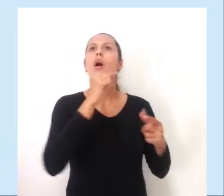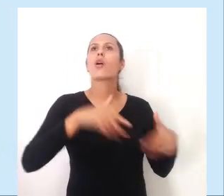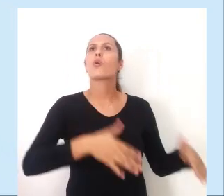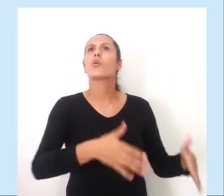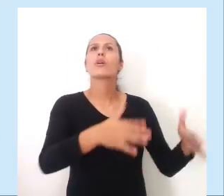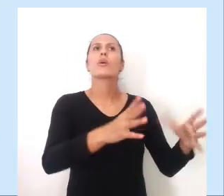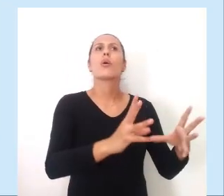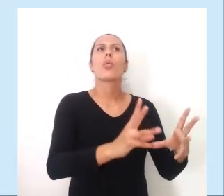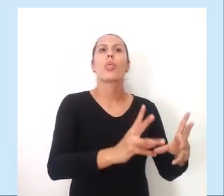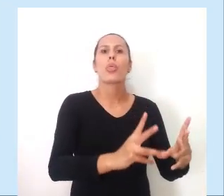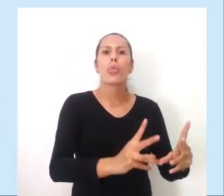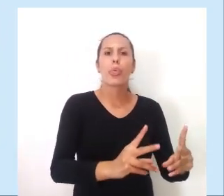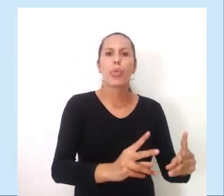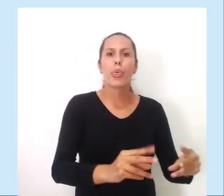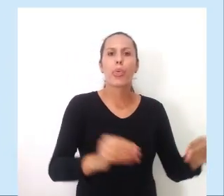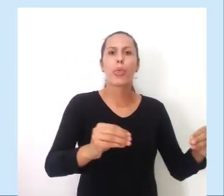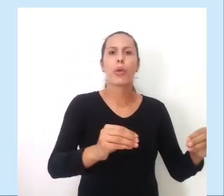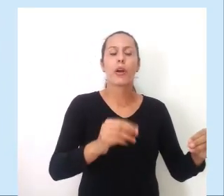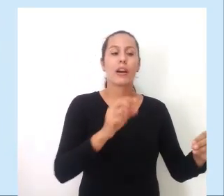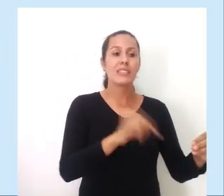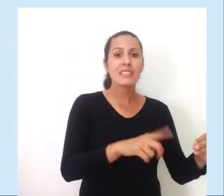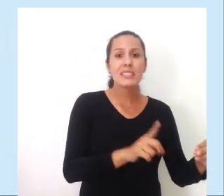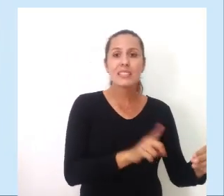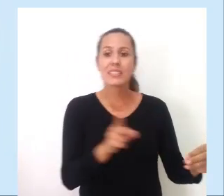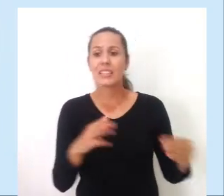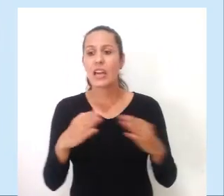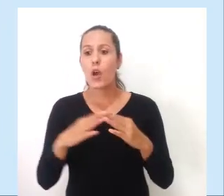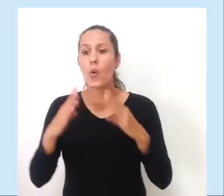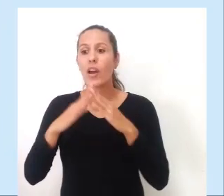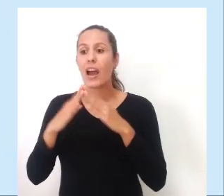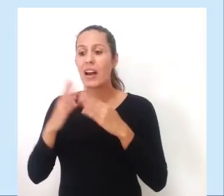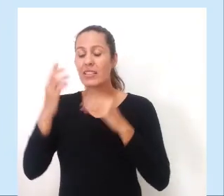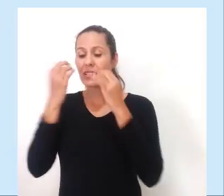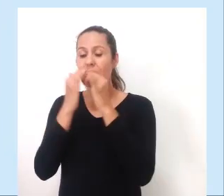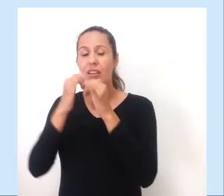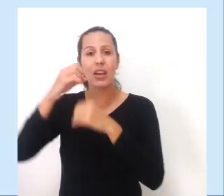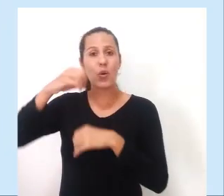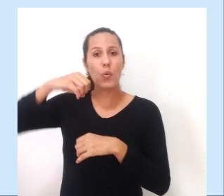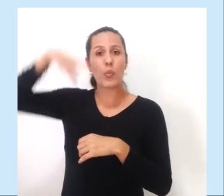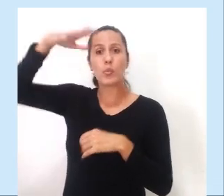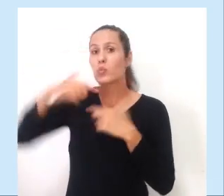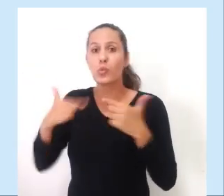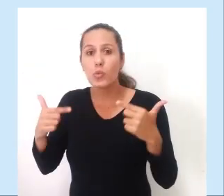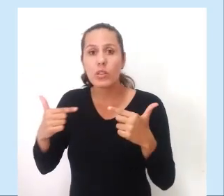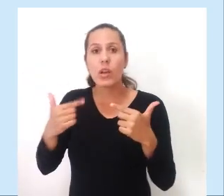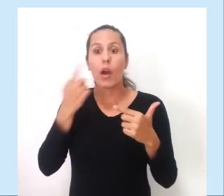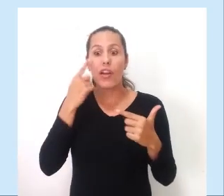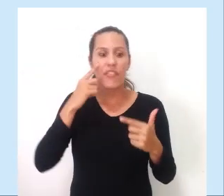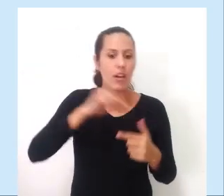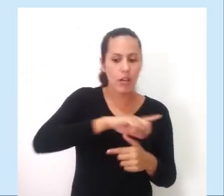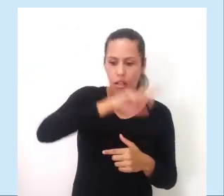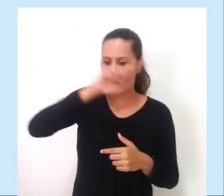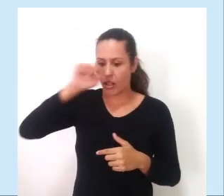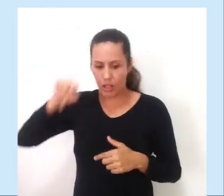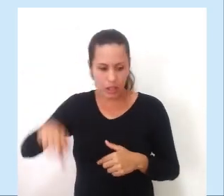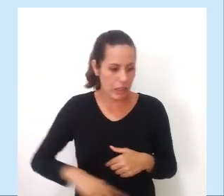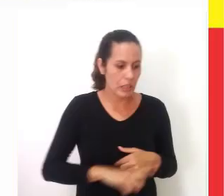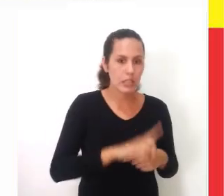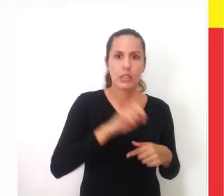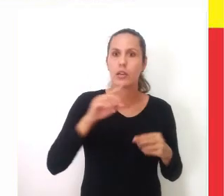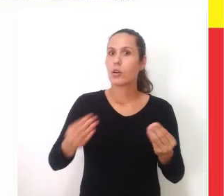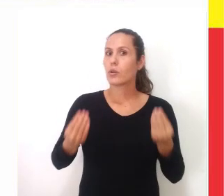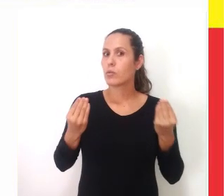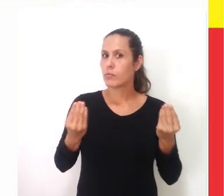rio. Vindo do rio, não tem energia na minha casa. Vindo na minha casa, olha só o ciclo da vida. A gente tem a